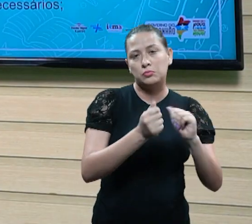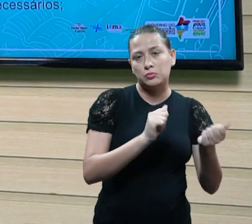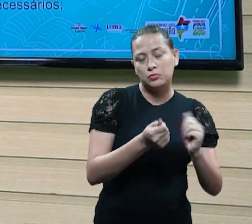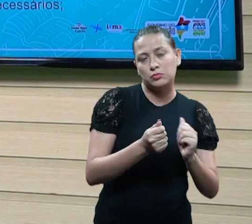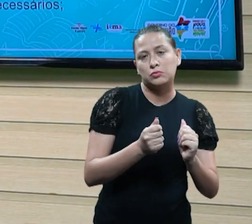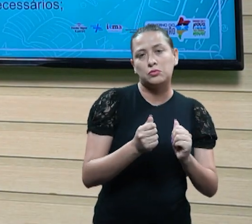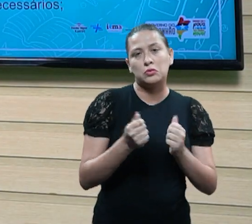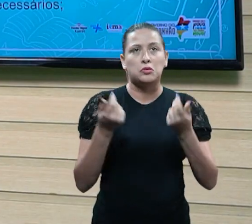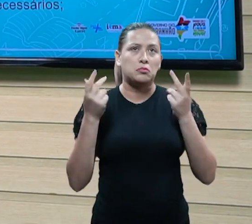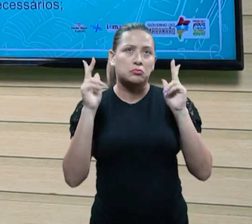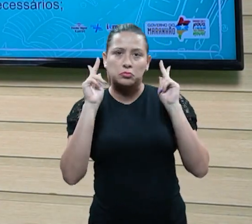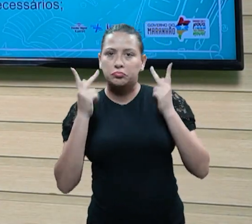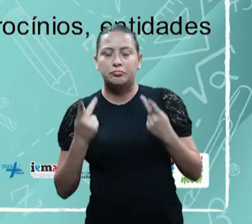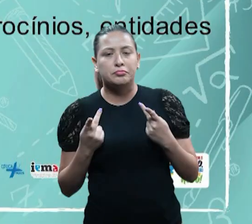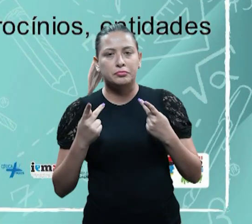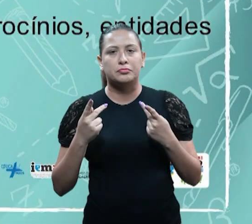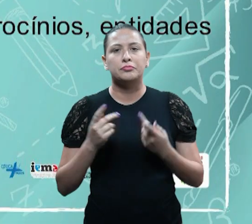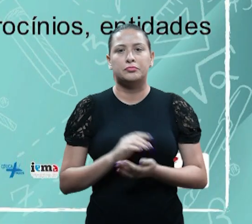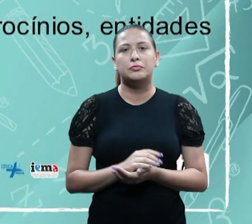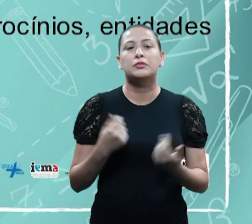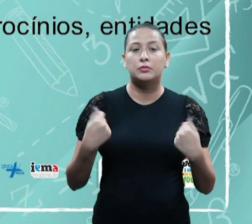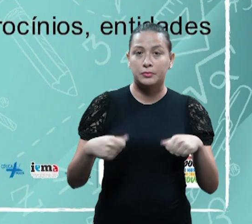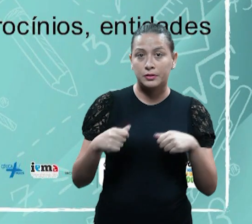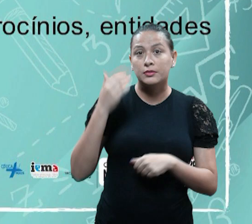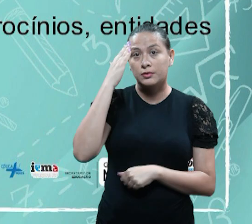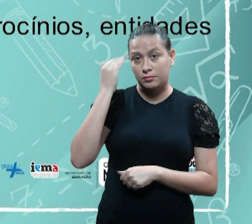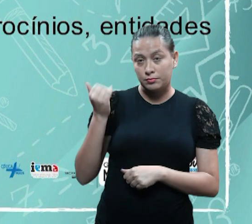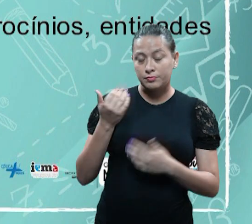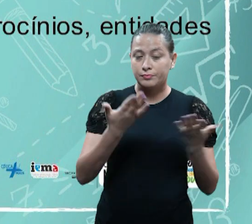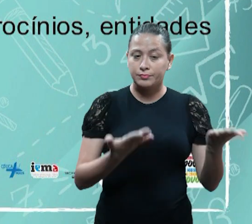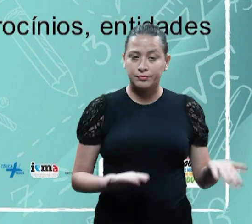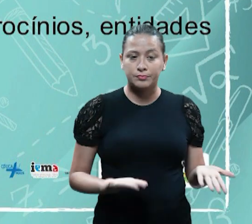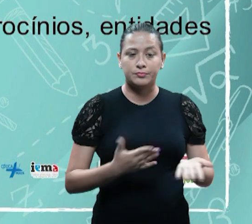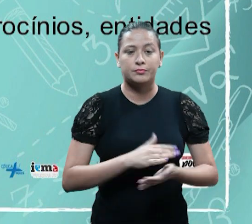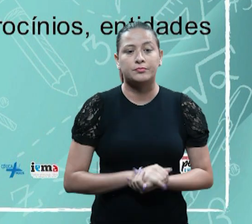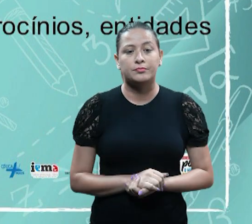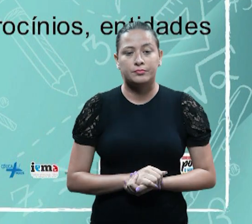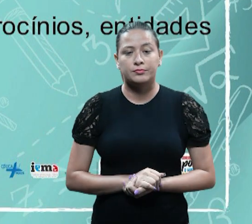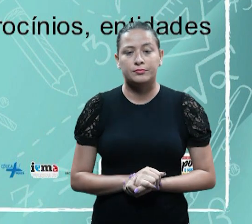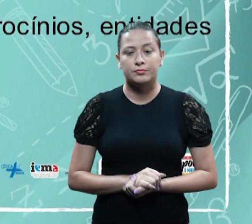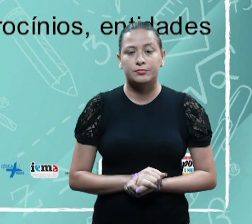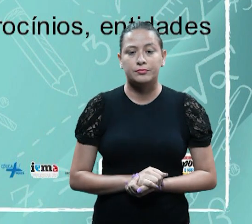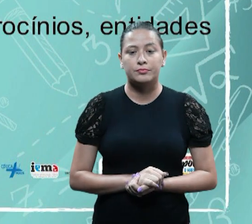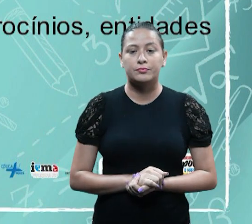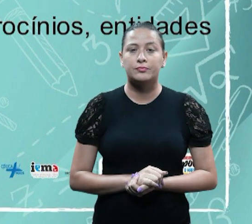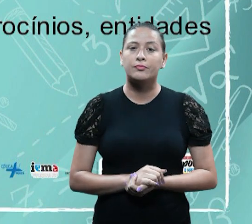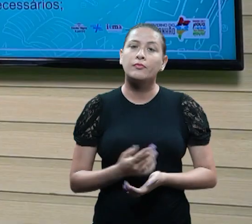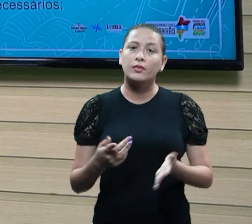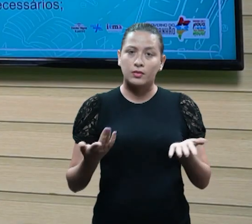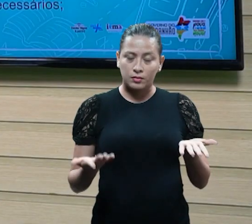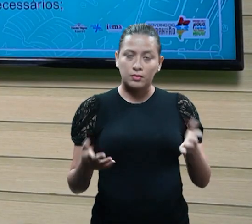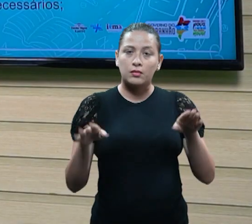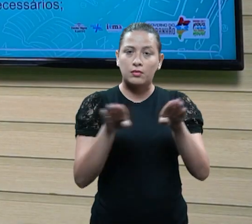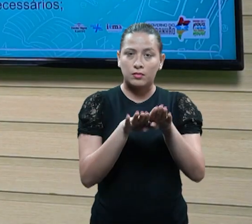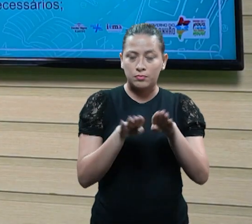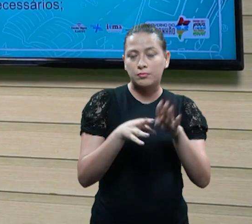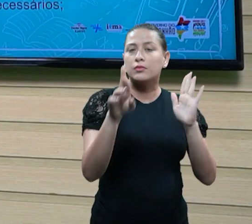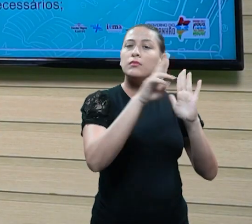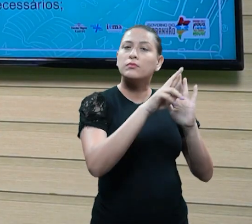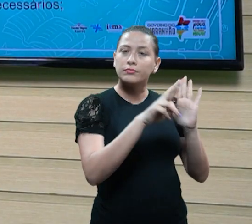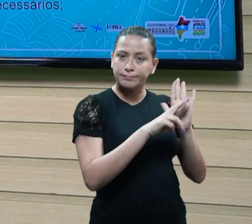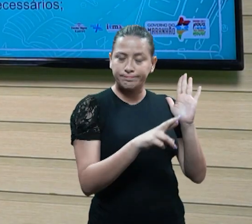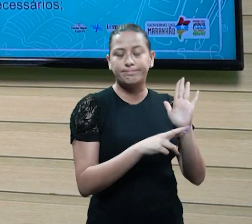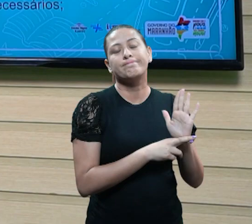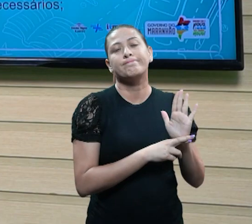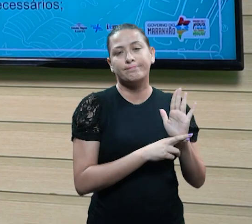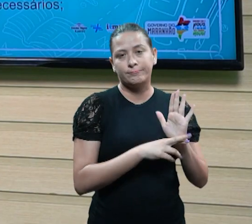administrativos, humanos, então tudo isso a gente tem que trabalhar nessa concepção. Estabelecimentos de diretrizes, quais as diretrizes eu